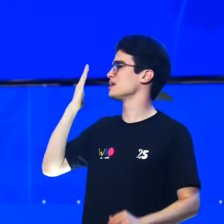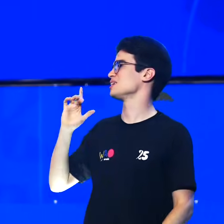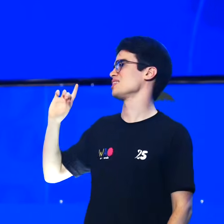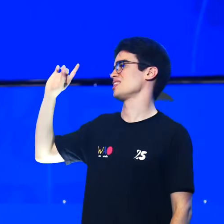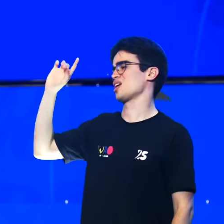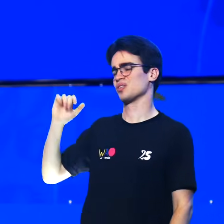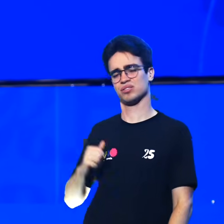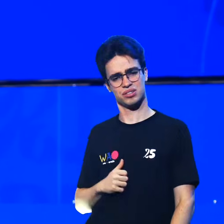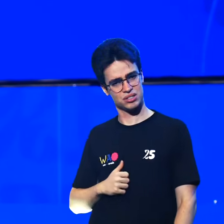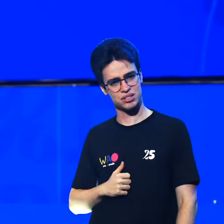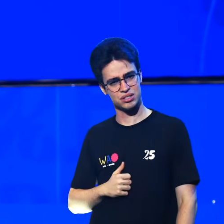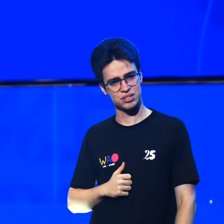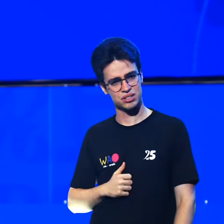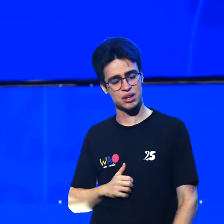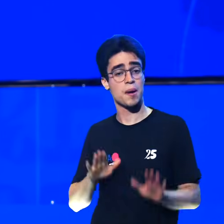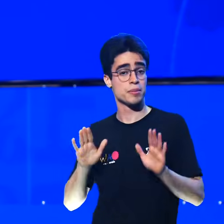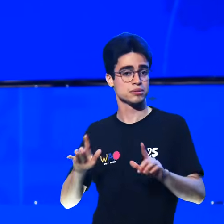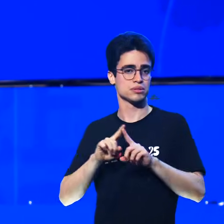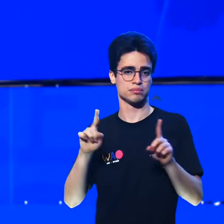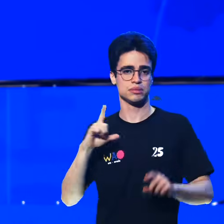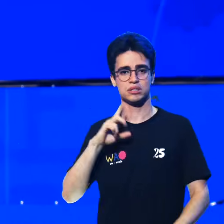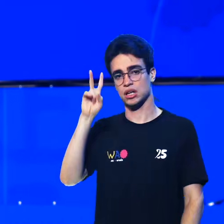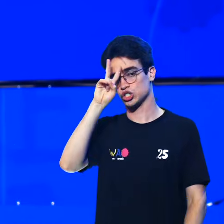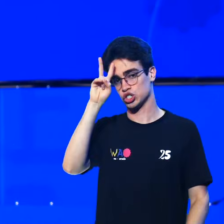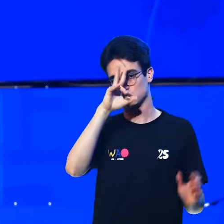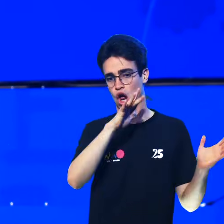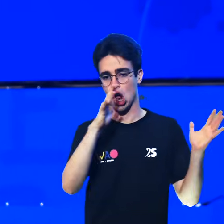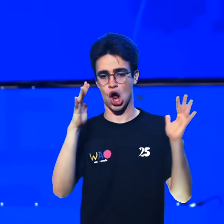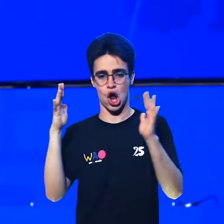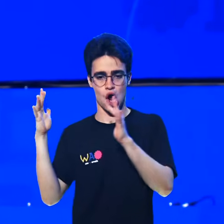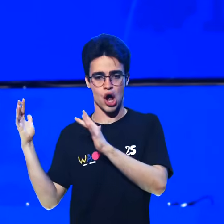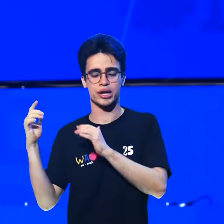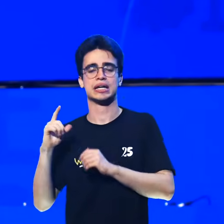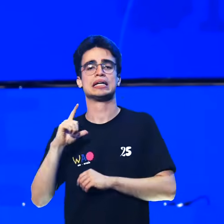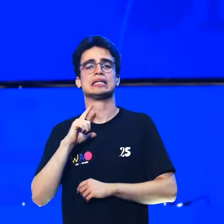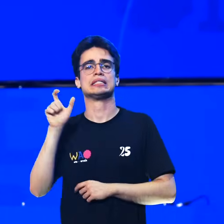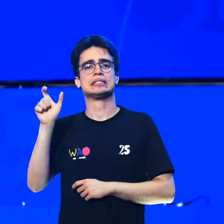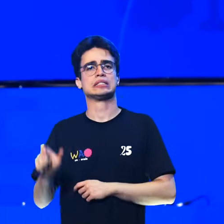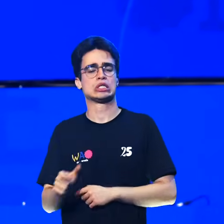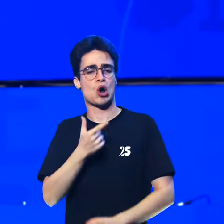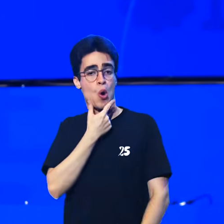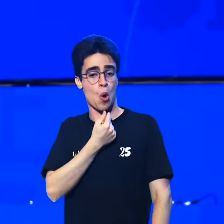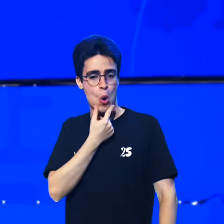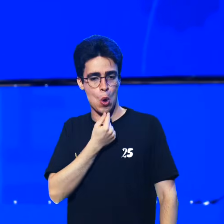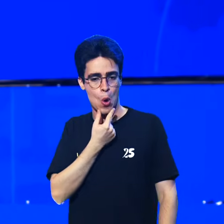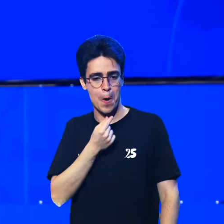história tem um homem que não tem nenhum tipo de